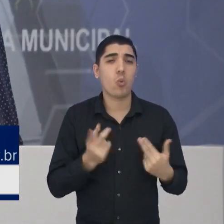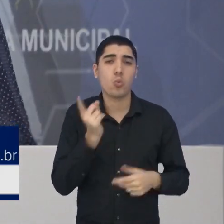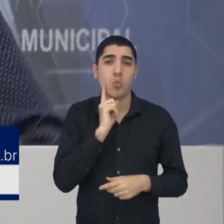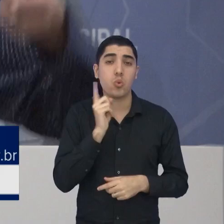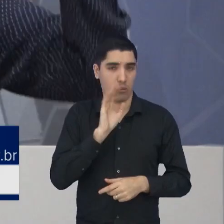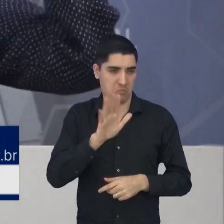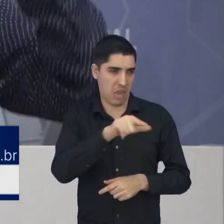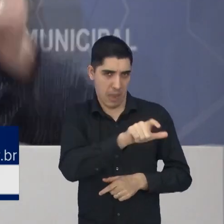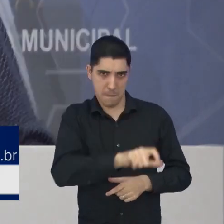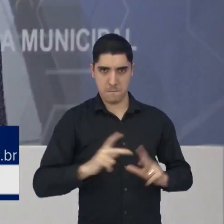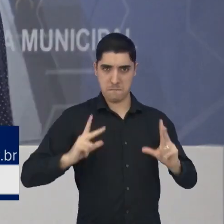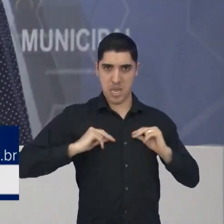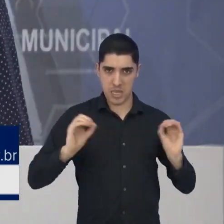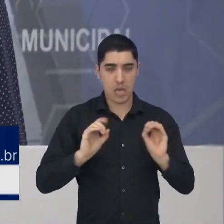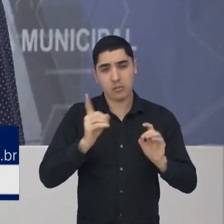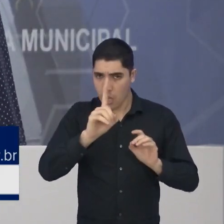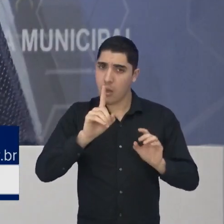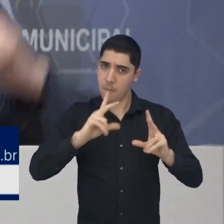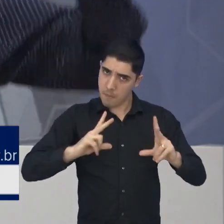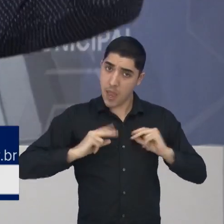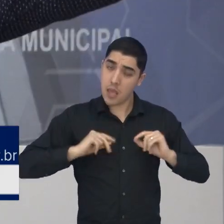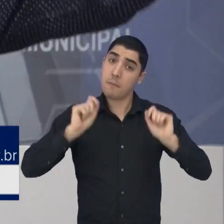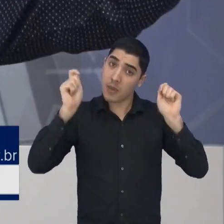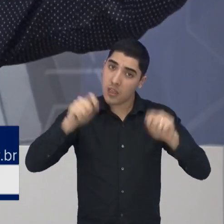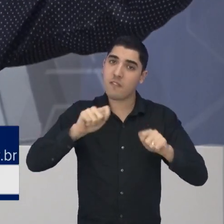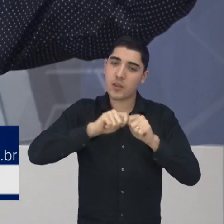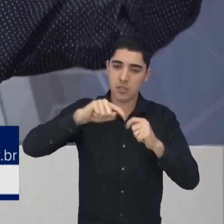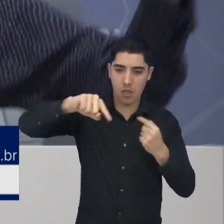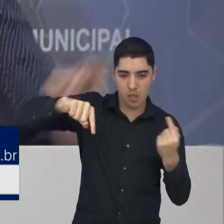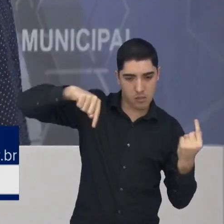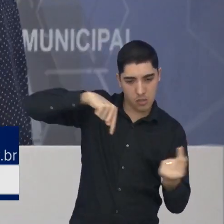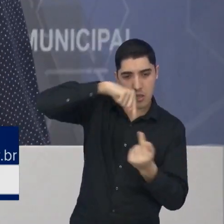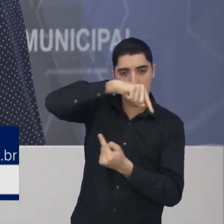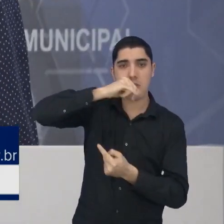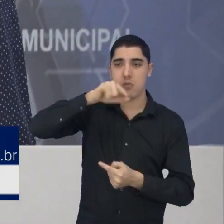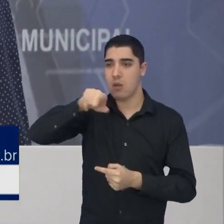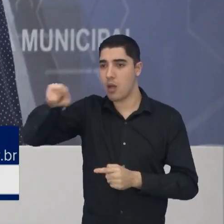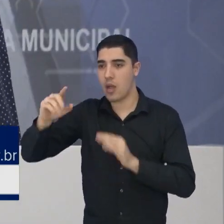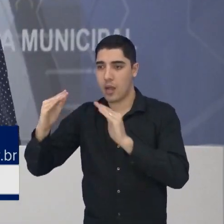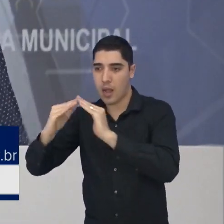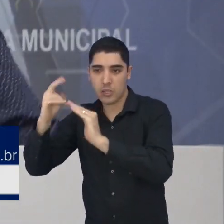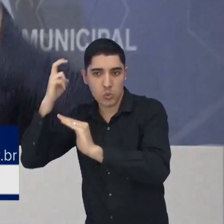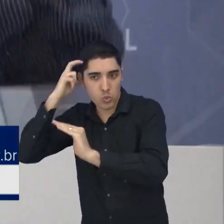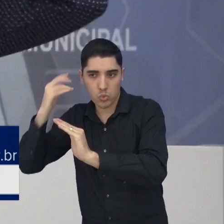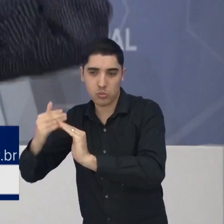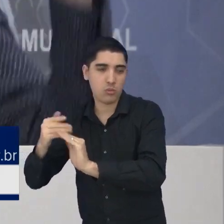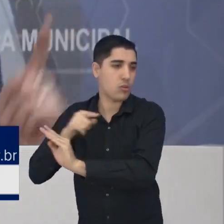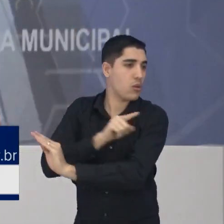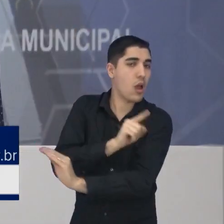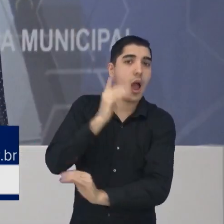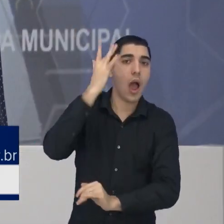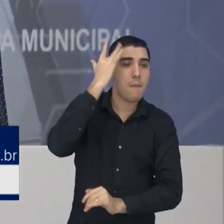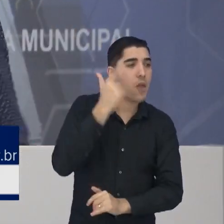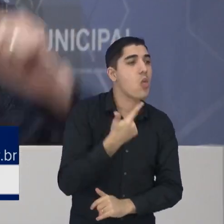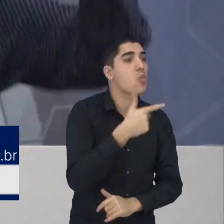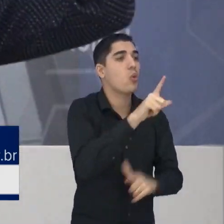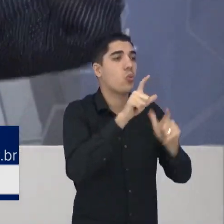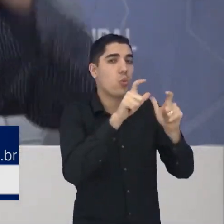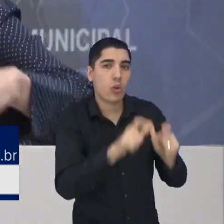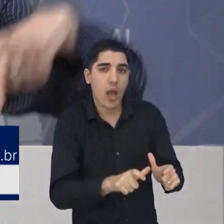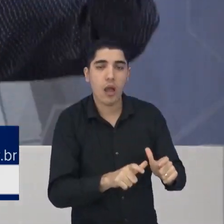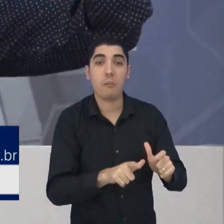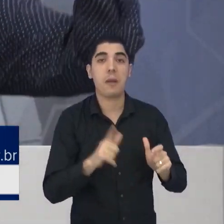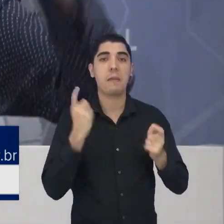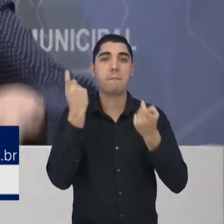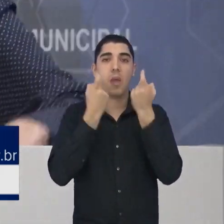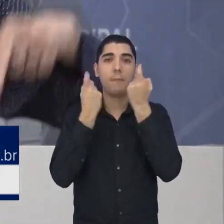sim, mas podiam pelo menos fazer rodízio, um dia vai para uma casa de cultura, outro dia vai para outra, nem isso eles têm preocupação.